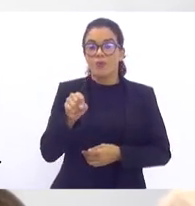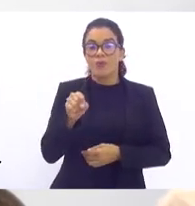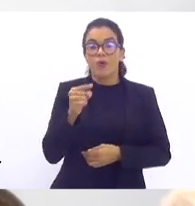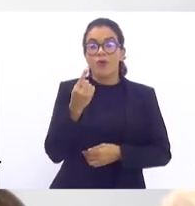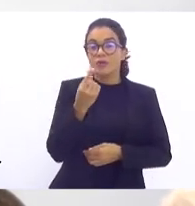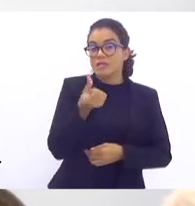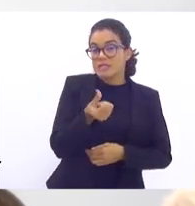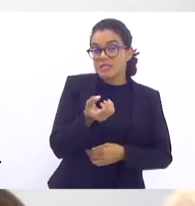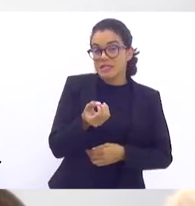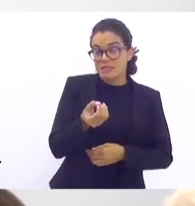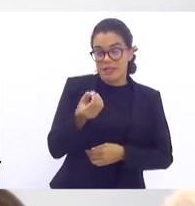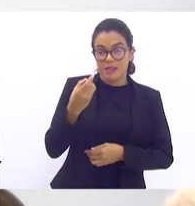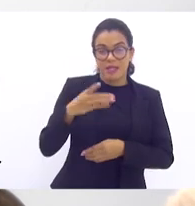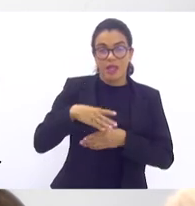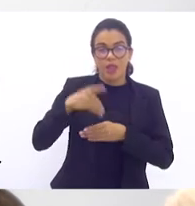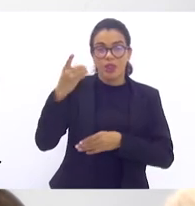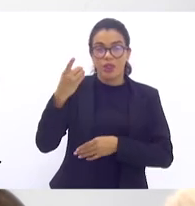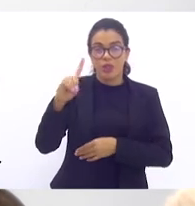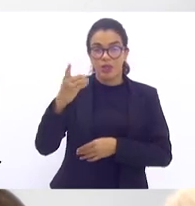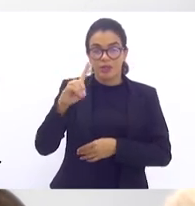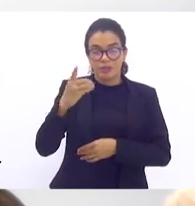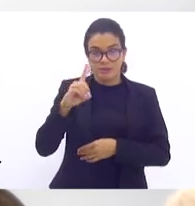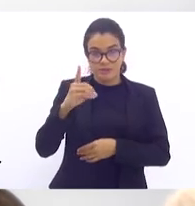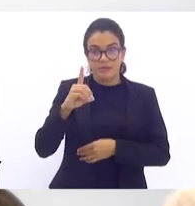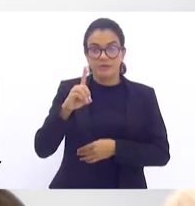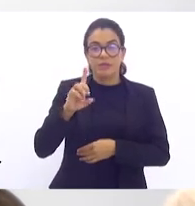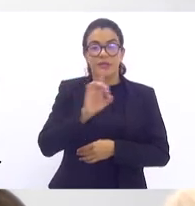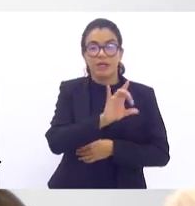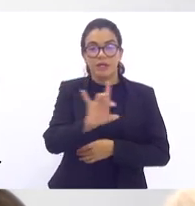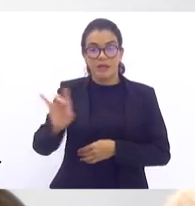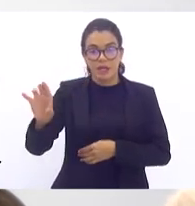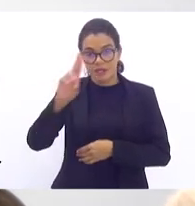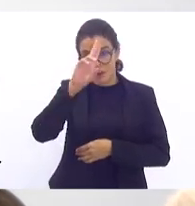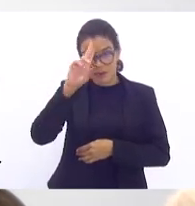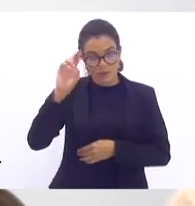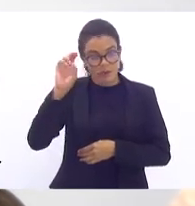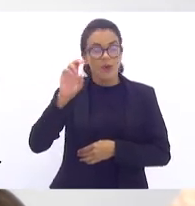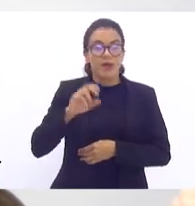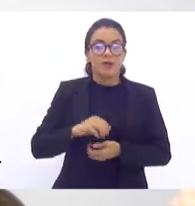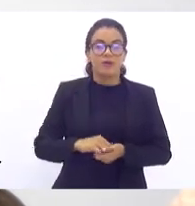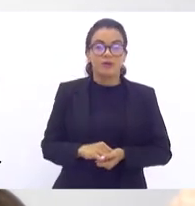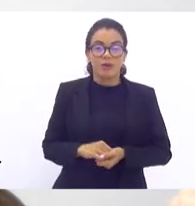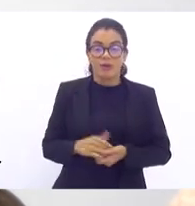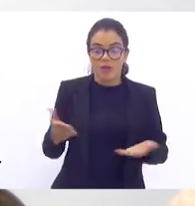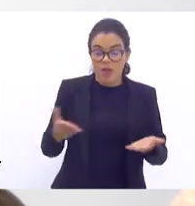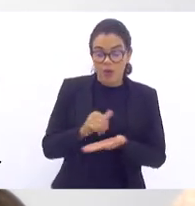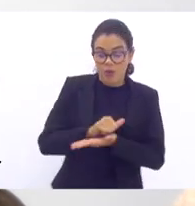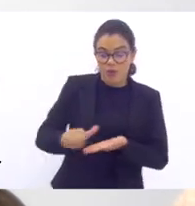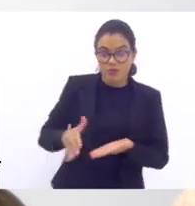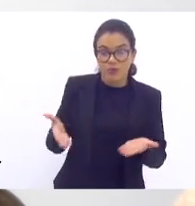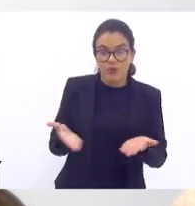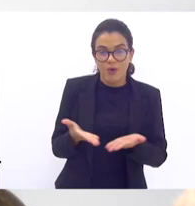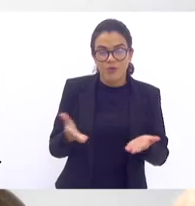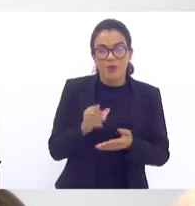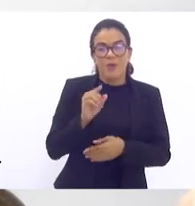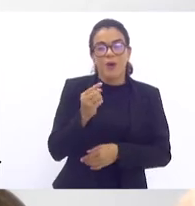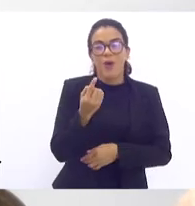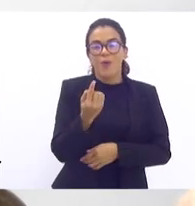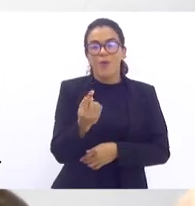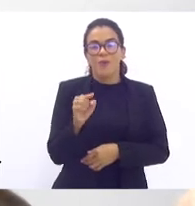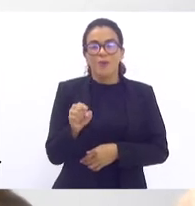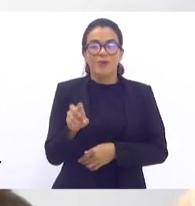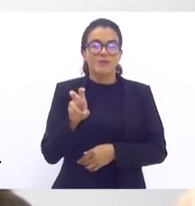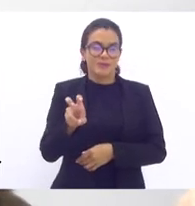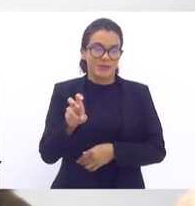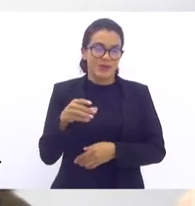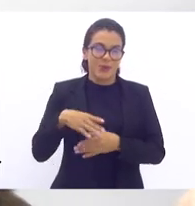de 60 dólares por usuário do serviço que é o nosso custo atual para 1.5 dólar desse